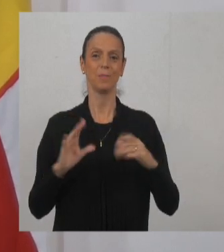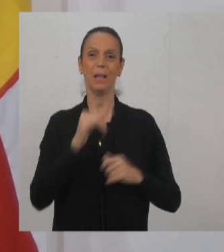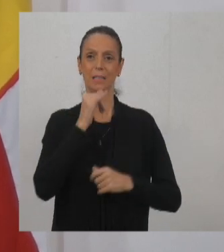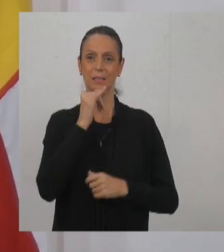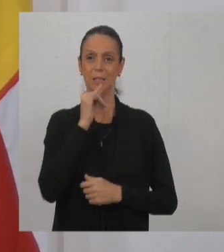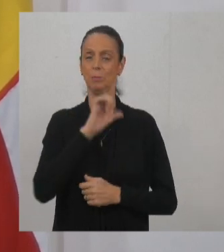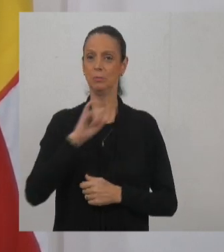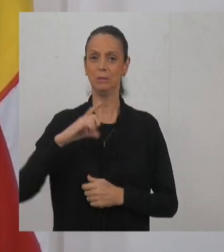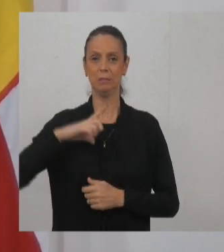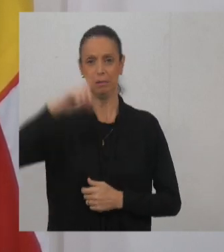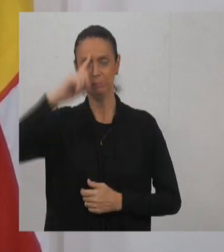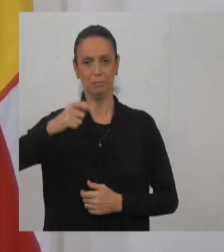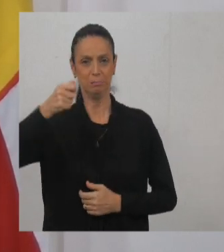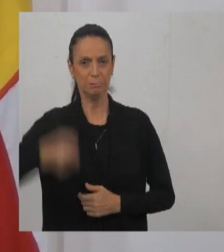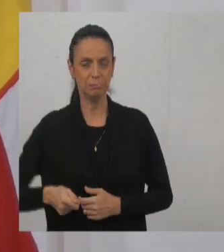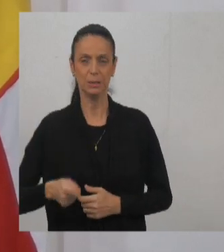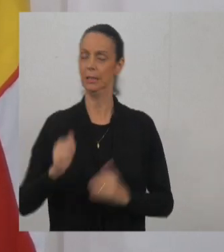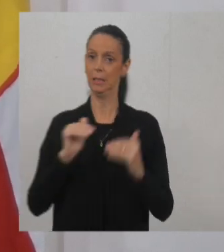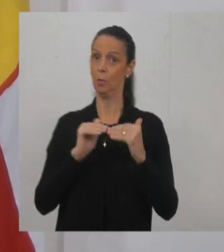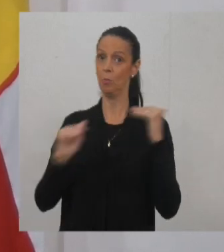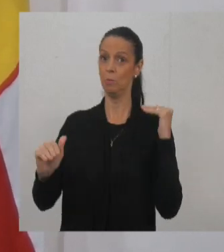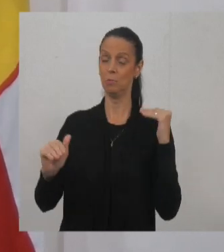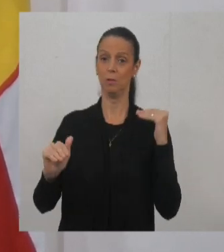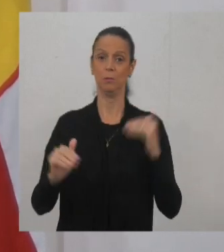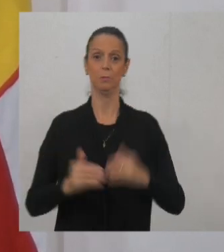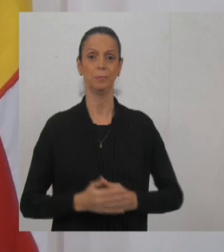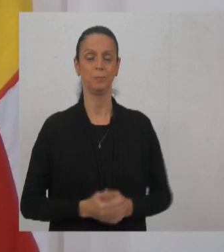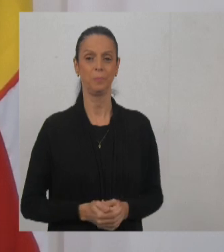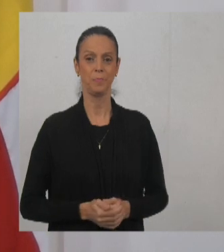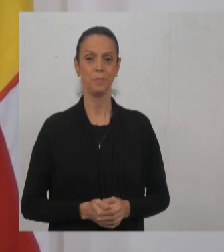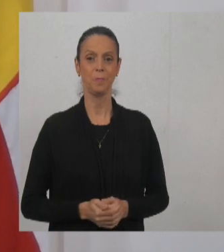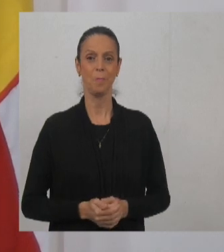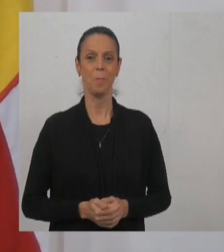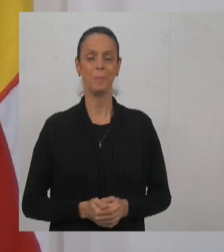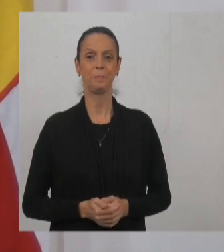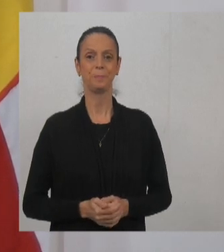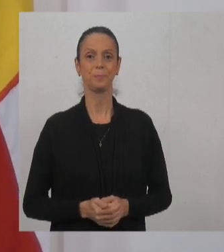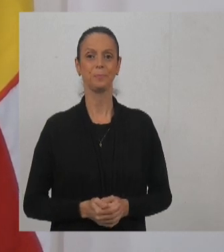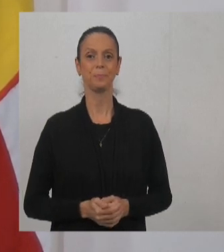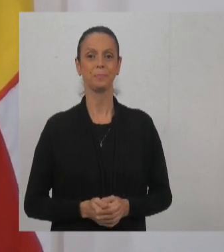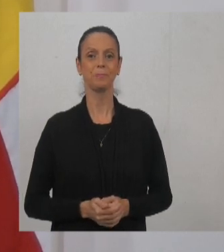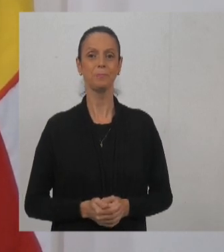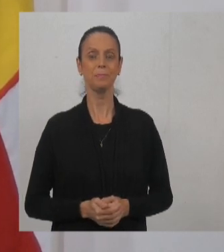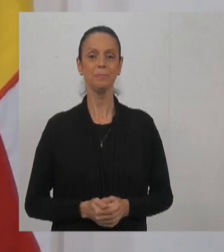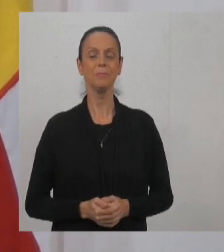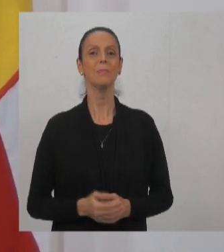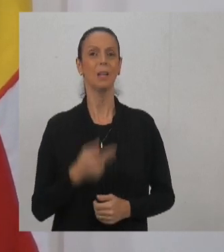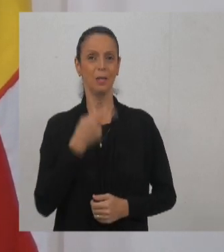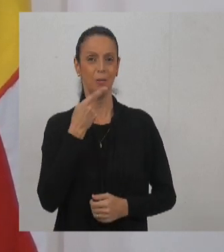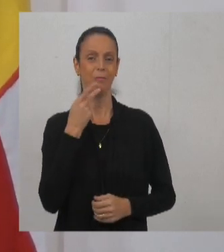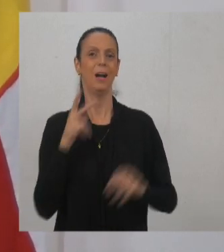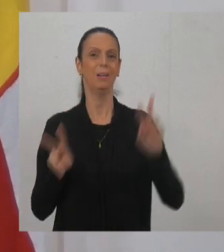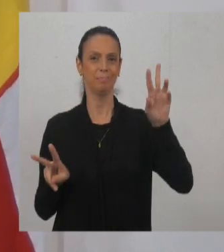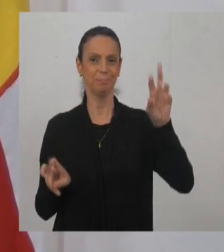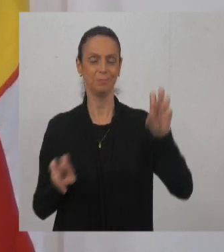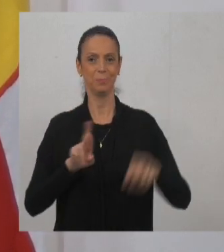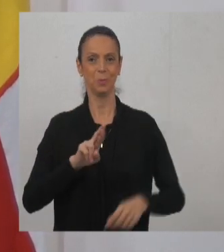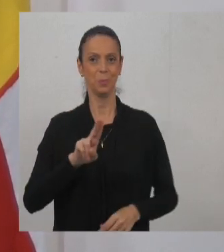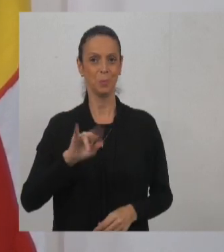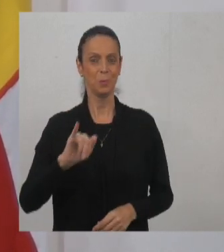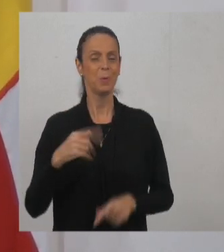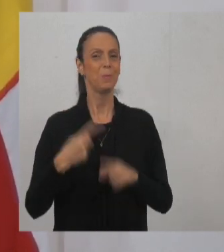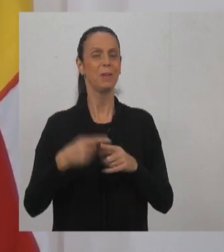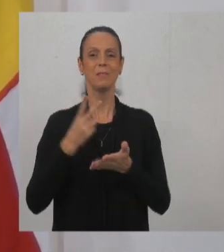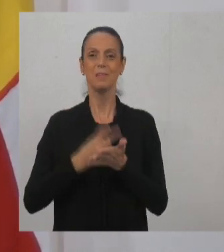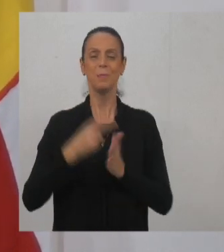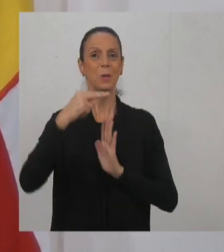de autoritarismo ou arbítrio. E eu passo a saudação. Eu cito Rui, porque cada vez que leio alguma coisa dele, ou